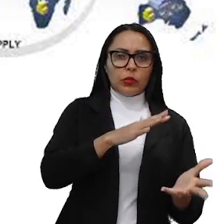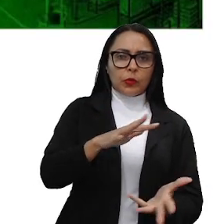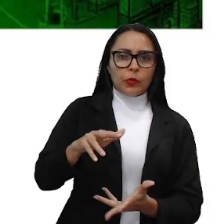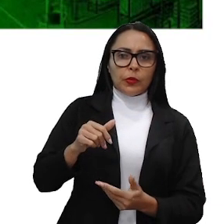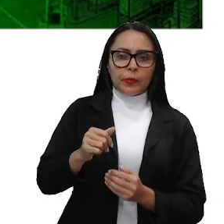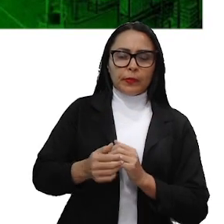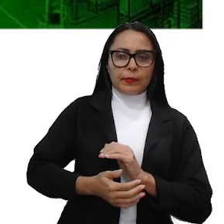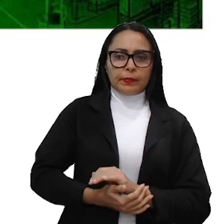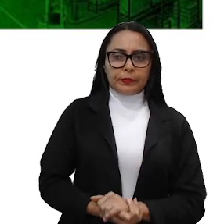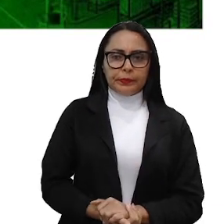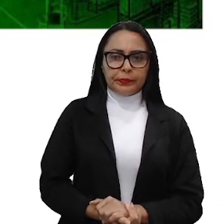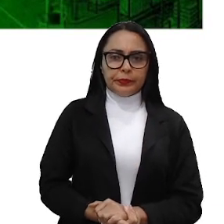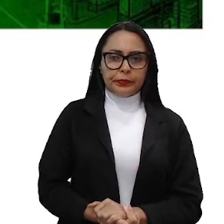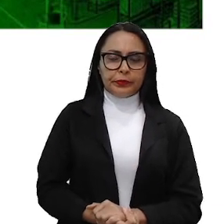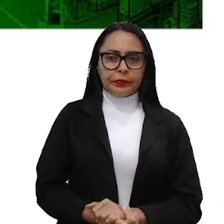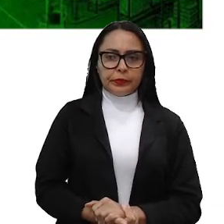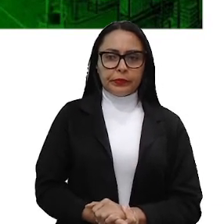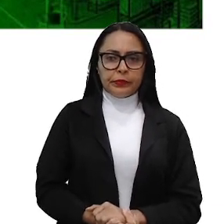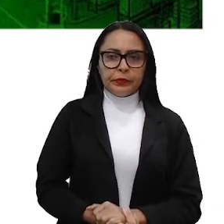inteiro.